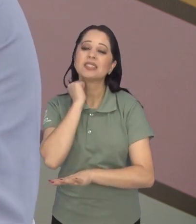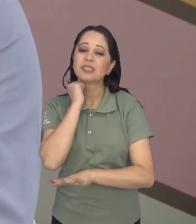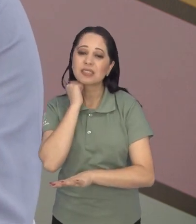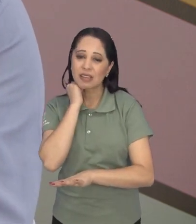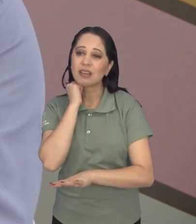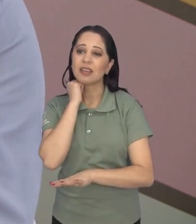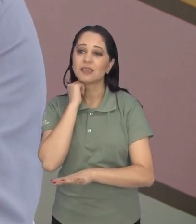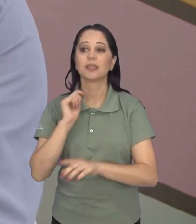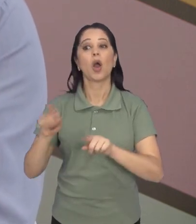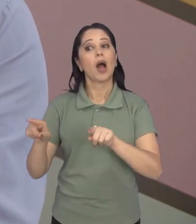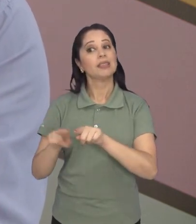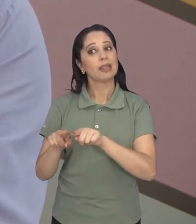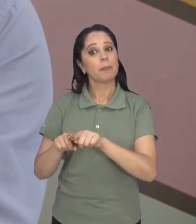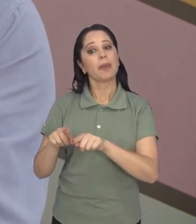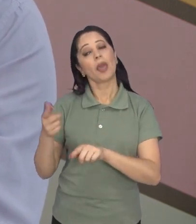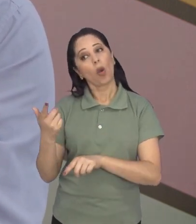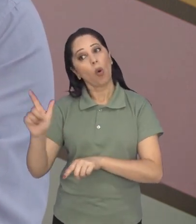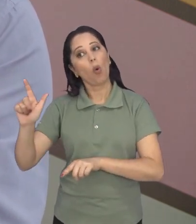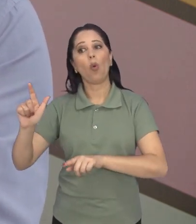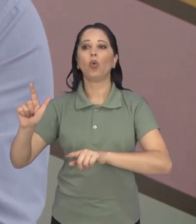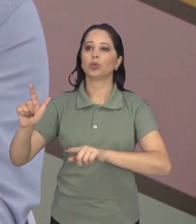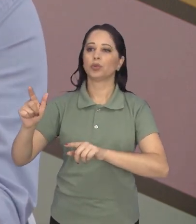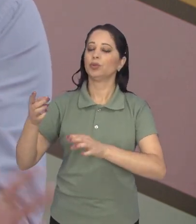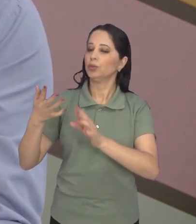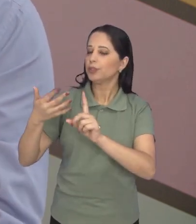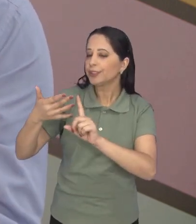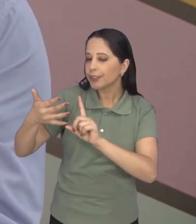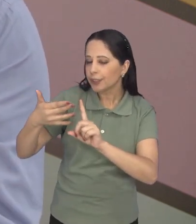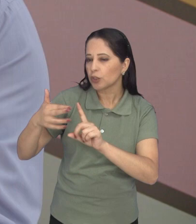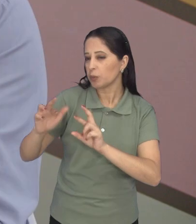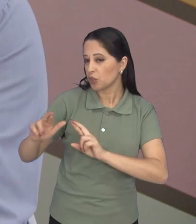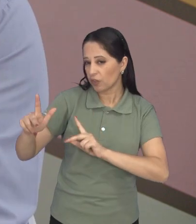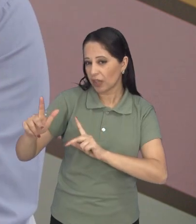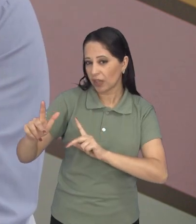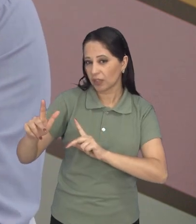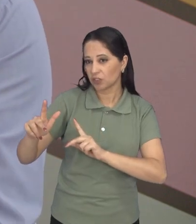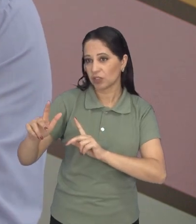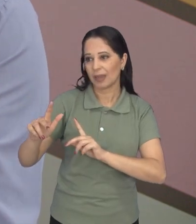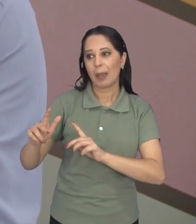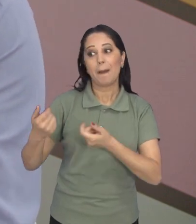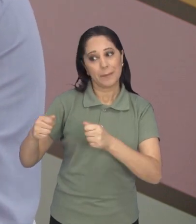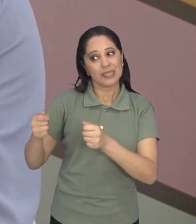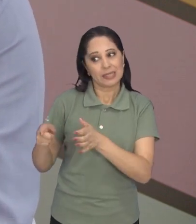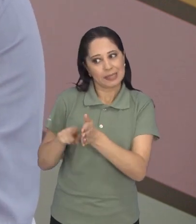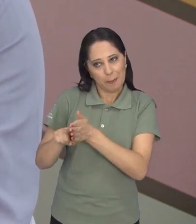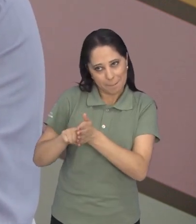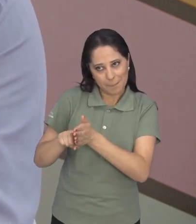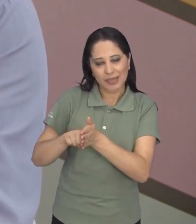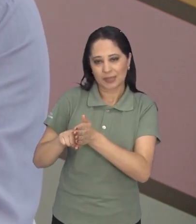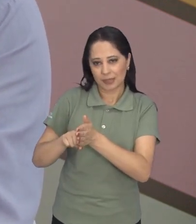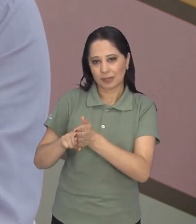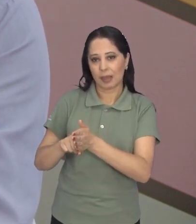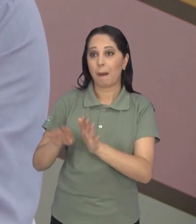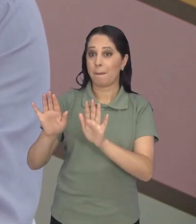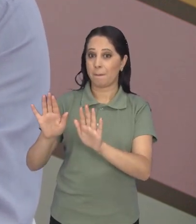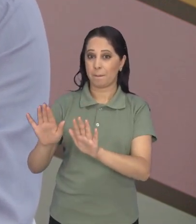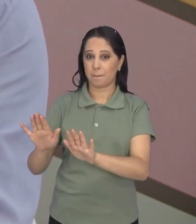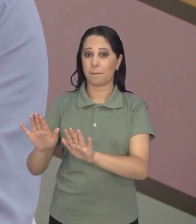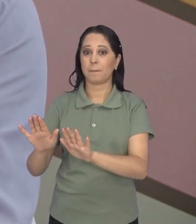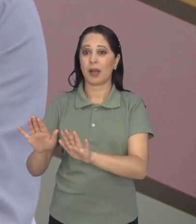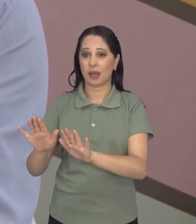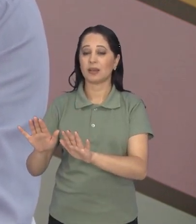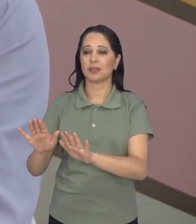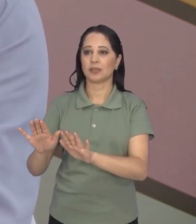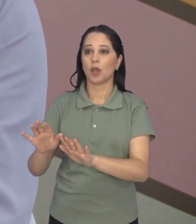pernas inquietas, que é um outro transtorno de movimento, com outro tipo de tratamento. não dá para saber com certeza. Mas como eu